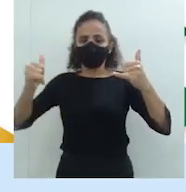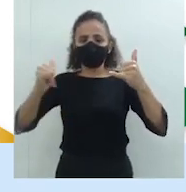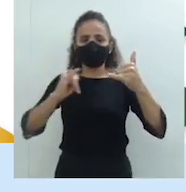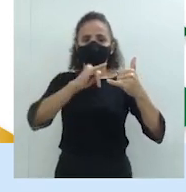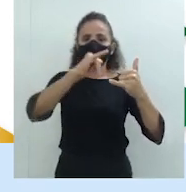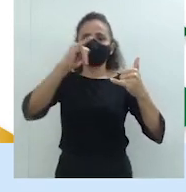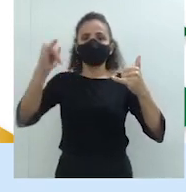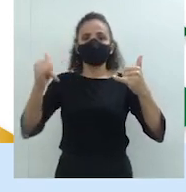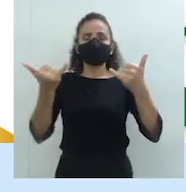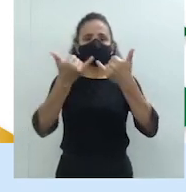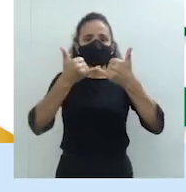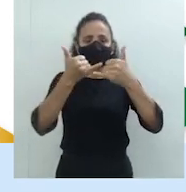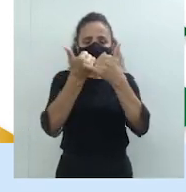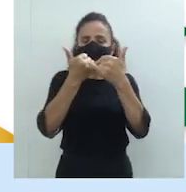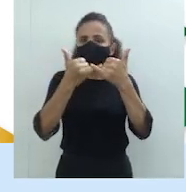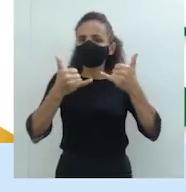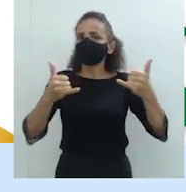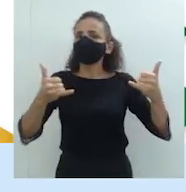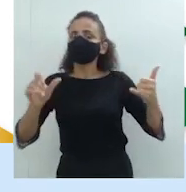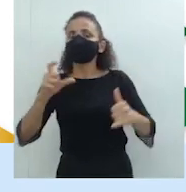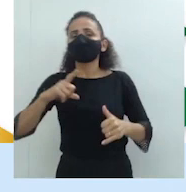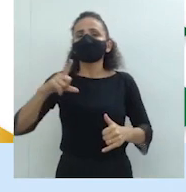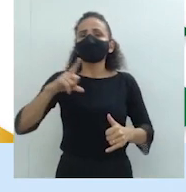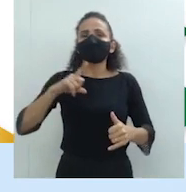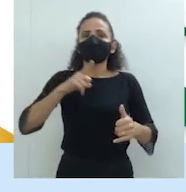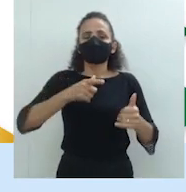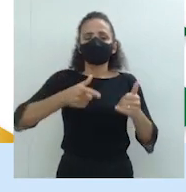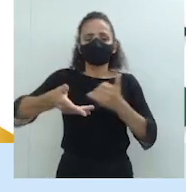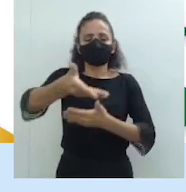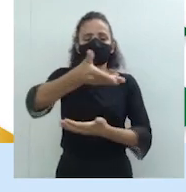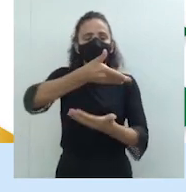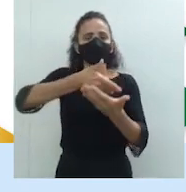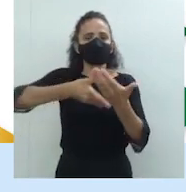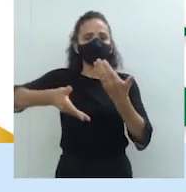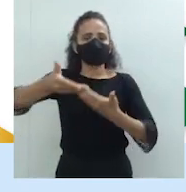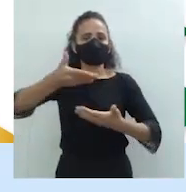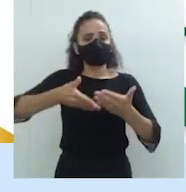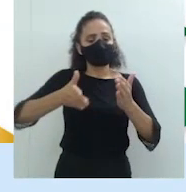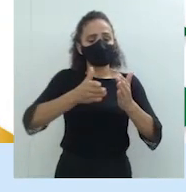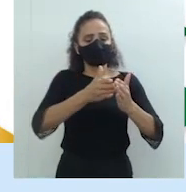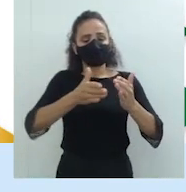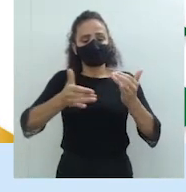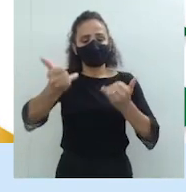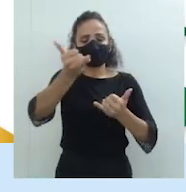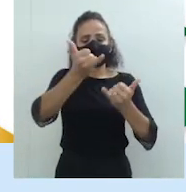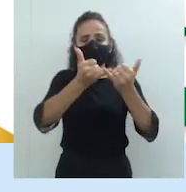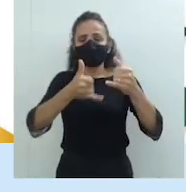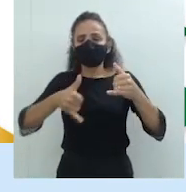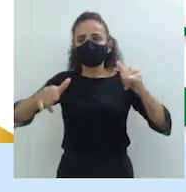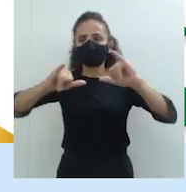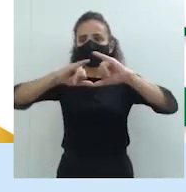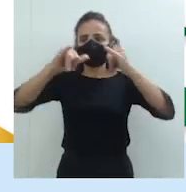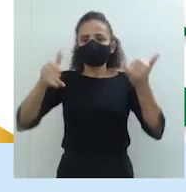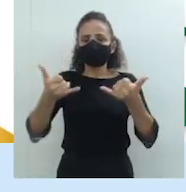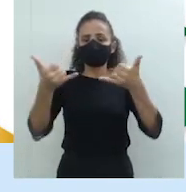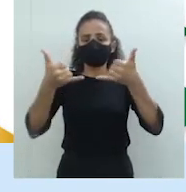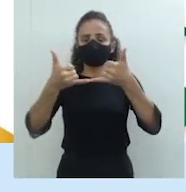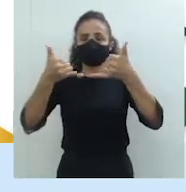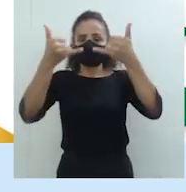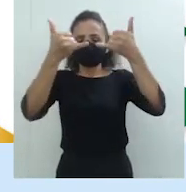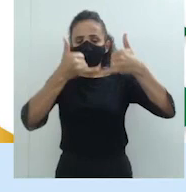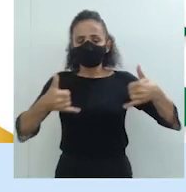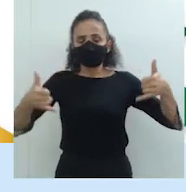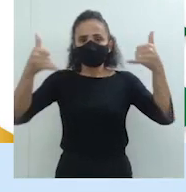ser aquele que vai existir uma associação. A partir dessa associação, os